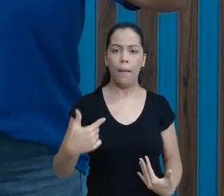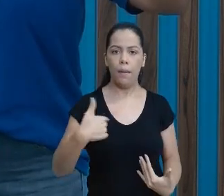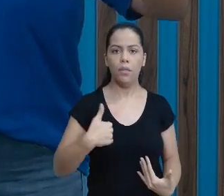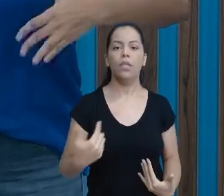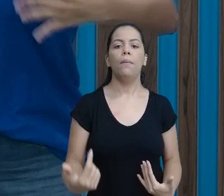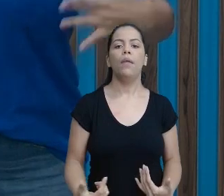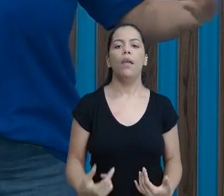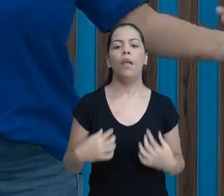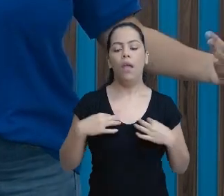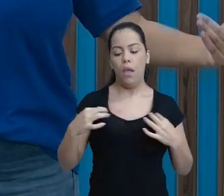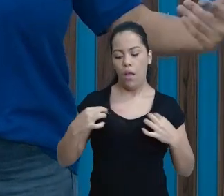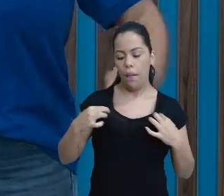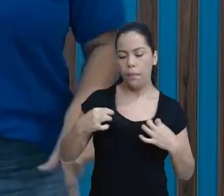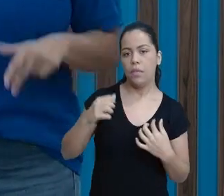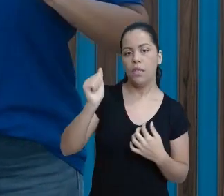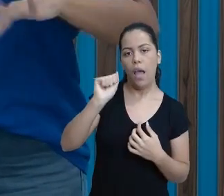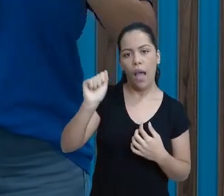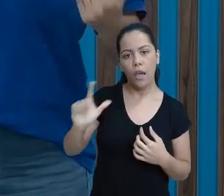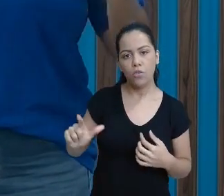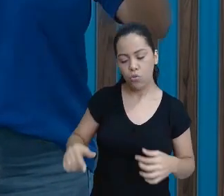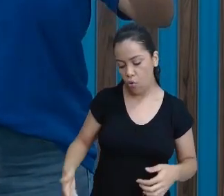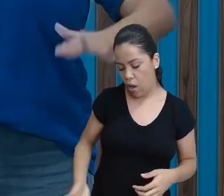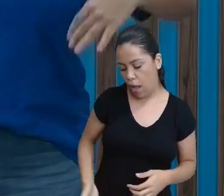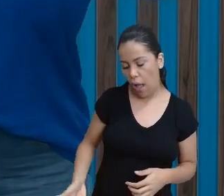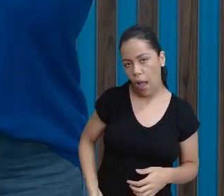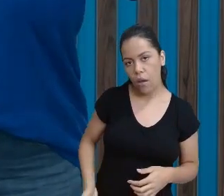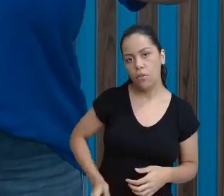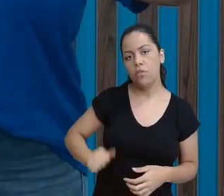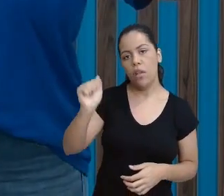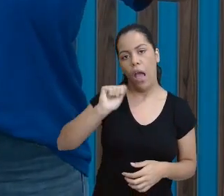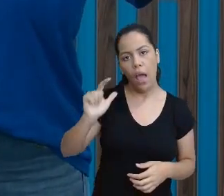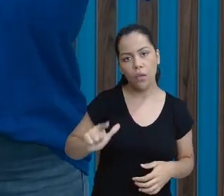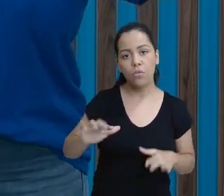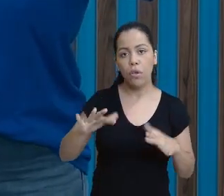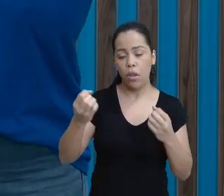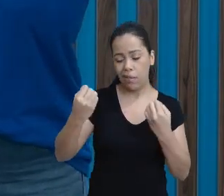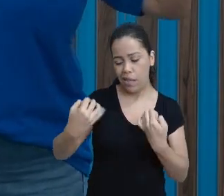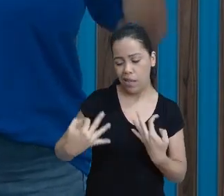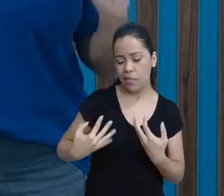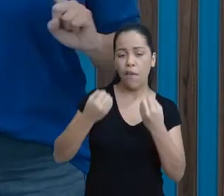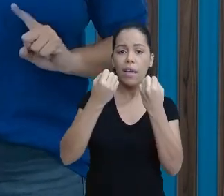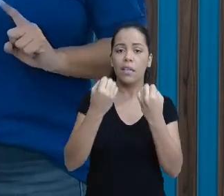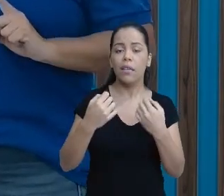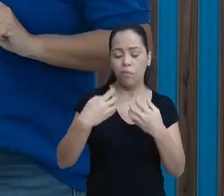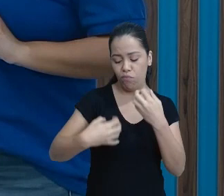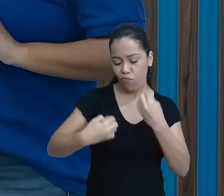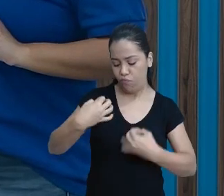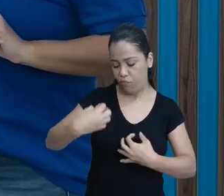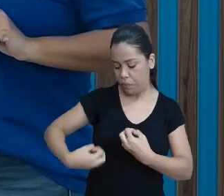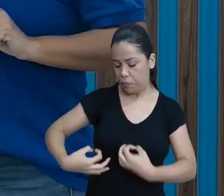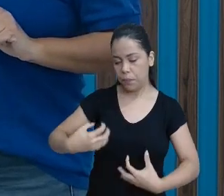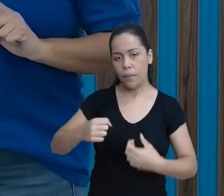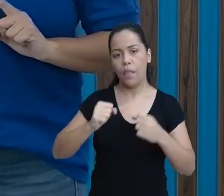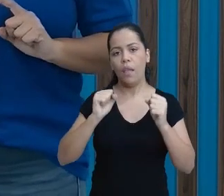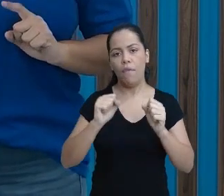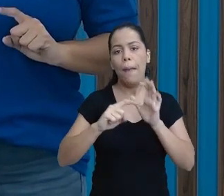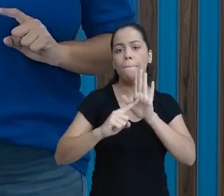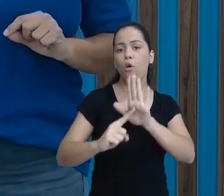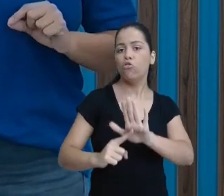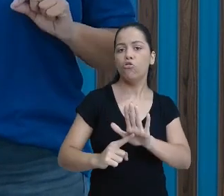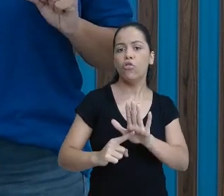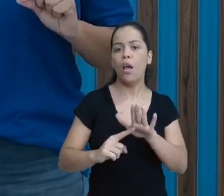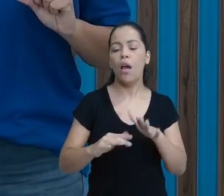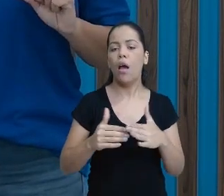são descrições. E essas descrições, elas expõem algo. Então, a resenha crítica também tem